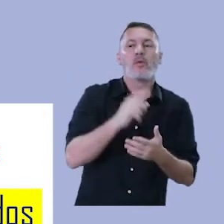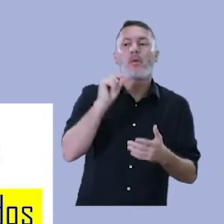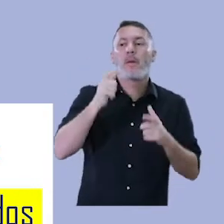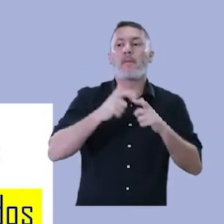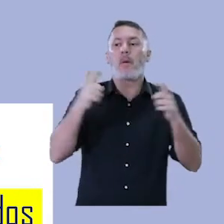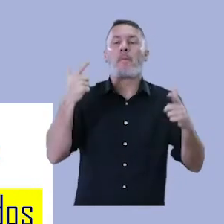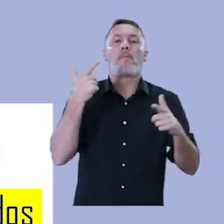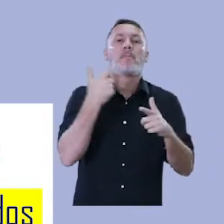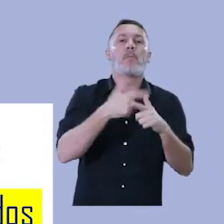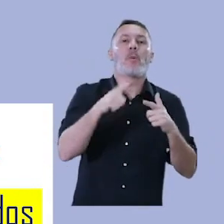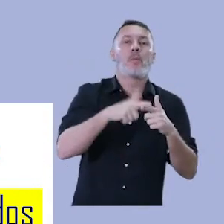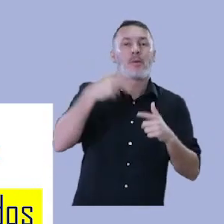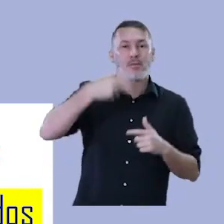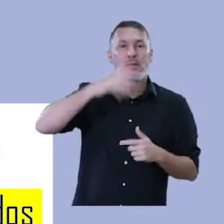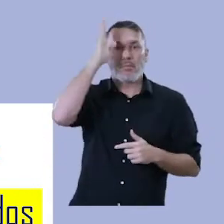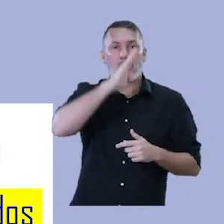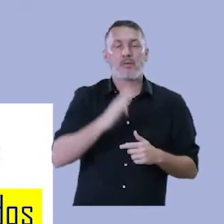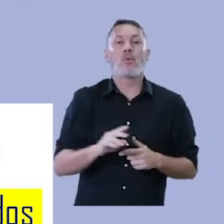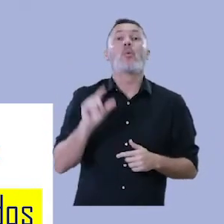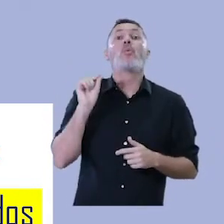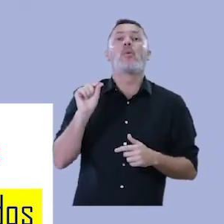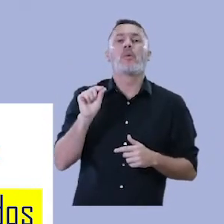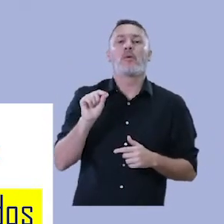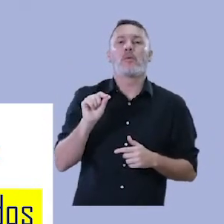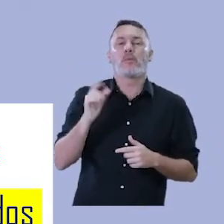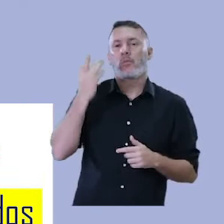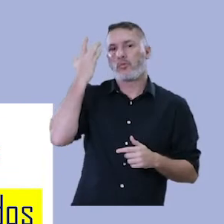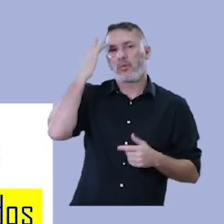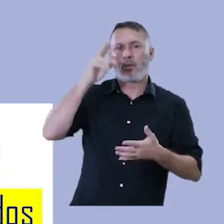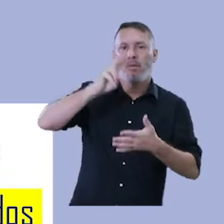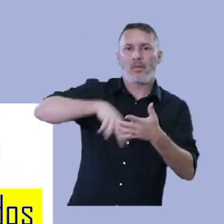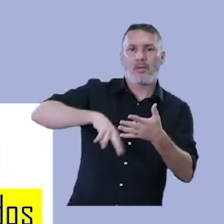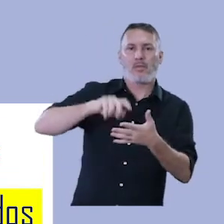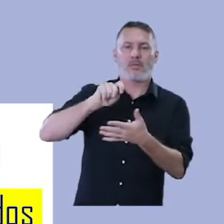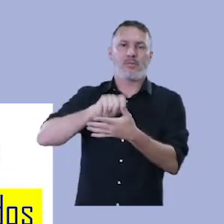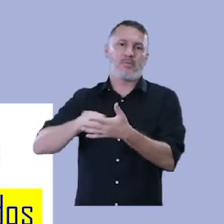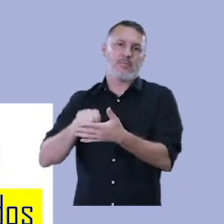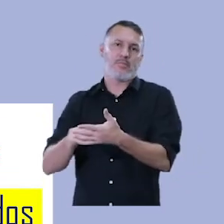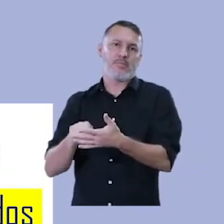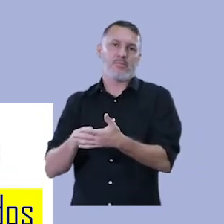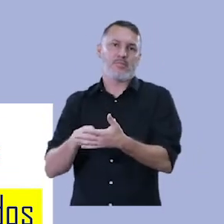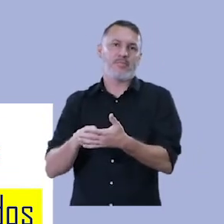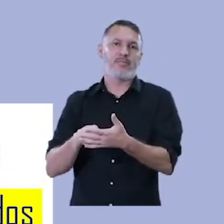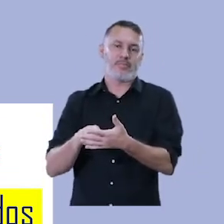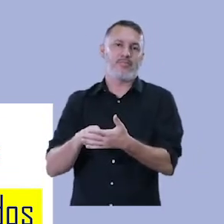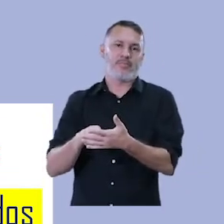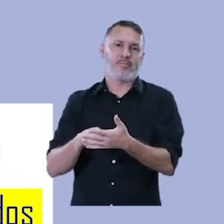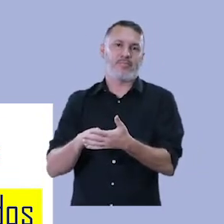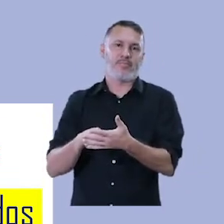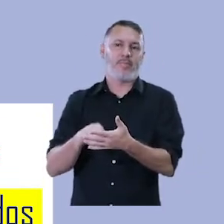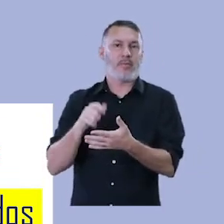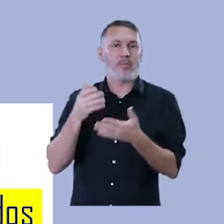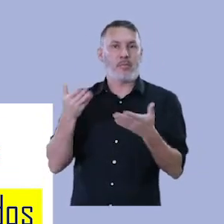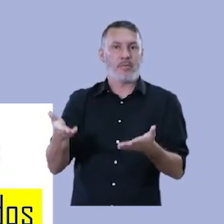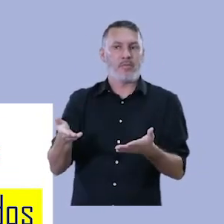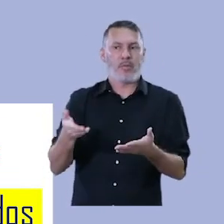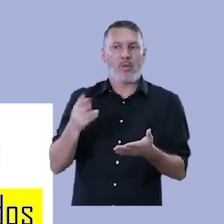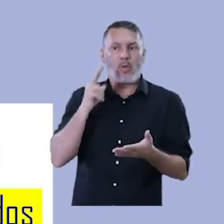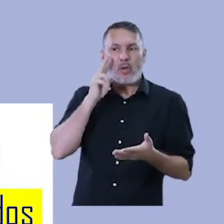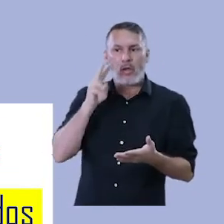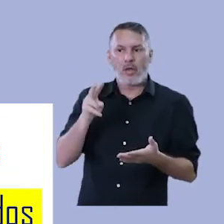em um dos maiores problemas educacionais do nosso país. 2 pontos, aí ele já joga o tema, o